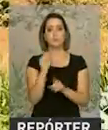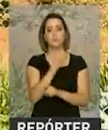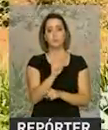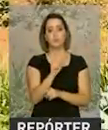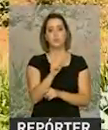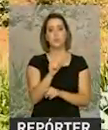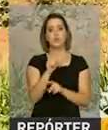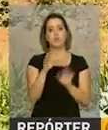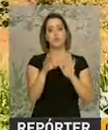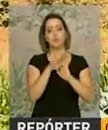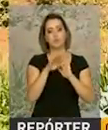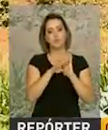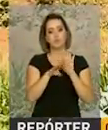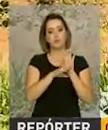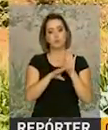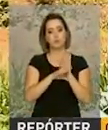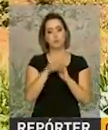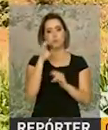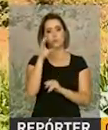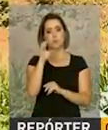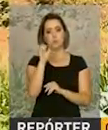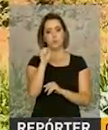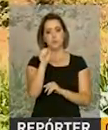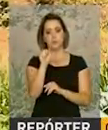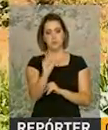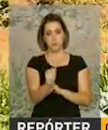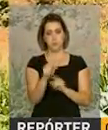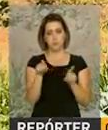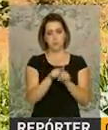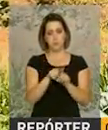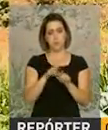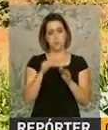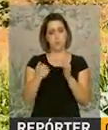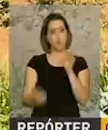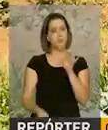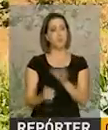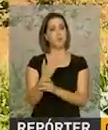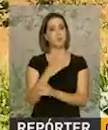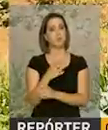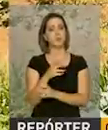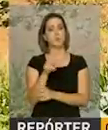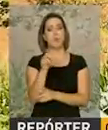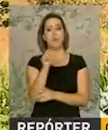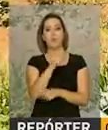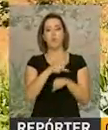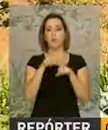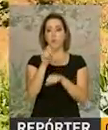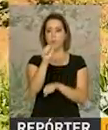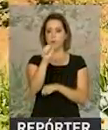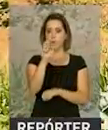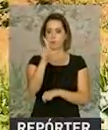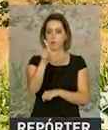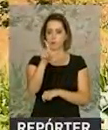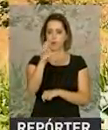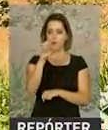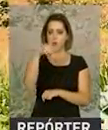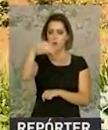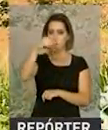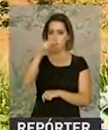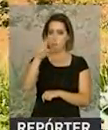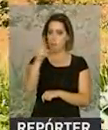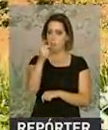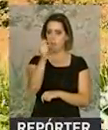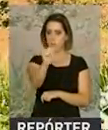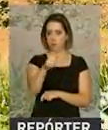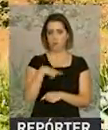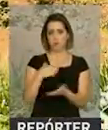O projeto das comunidades que sustentam a agricultura surgiu na Alemanha no final do século XIX. A iniciativa